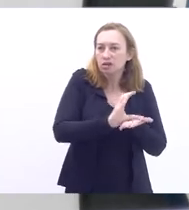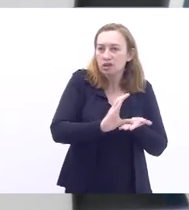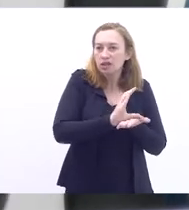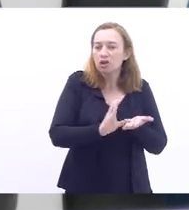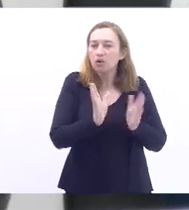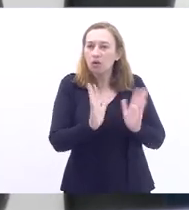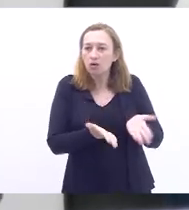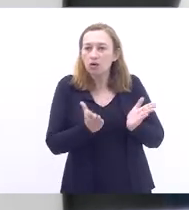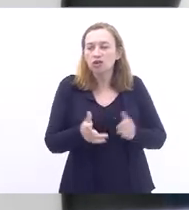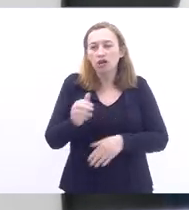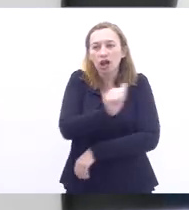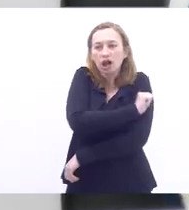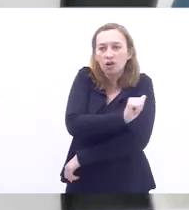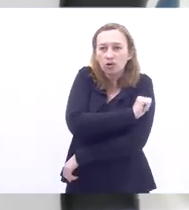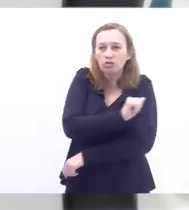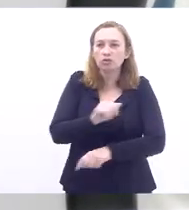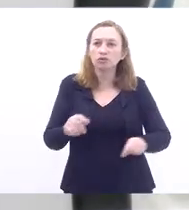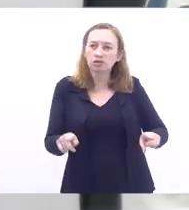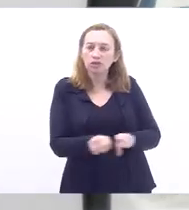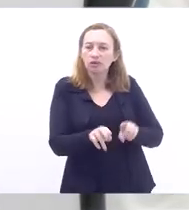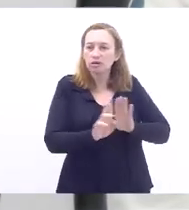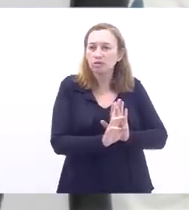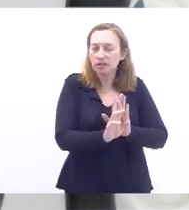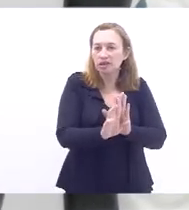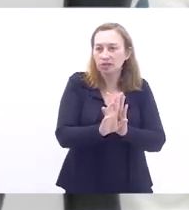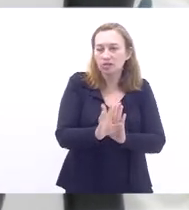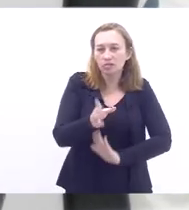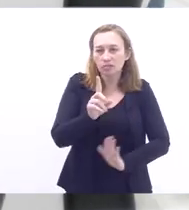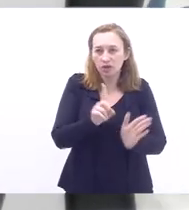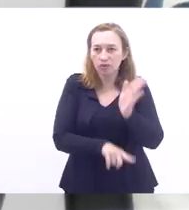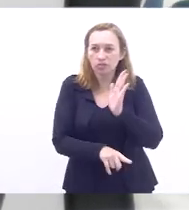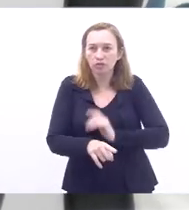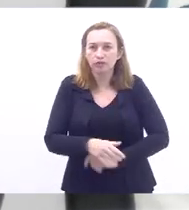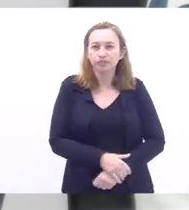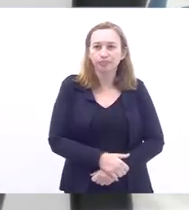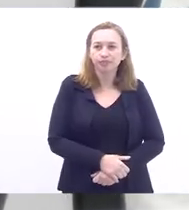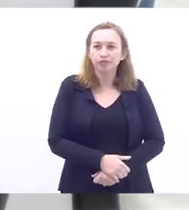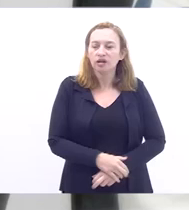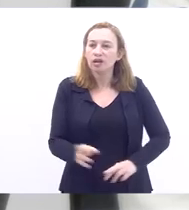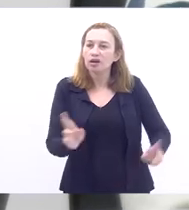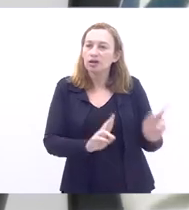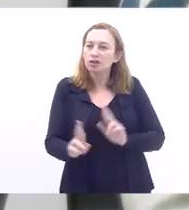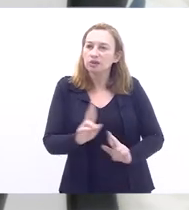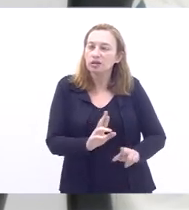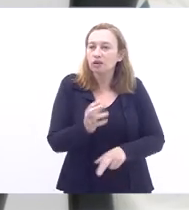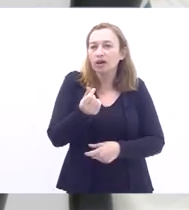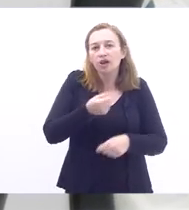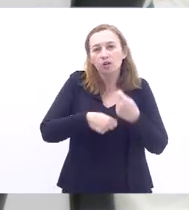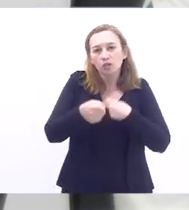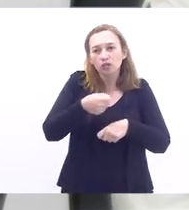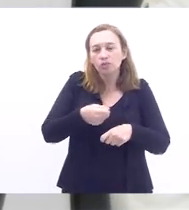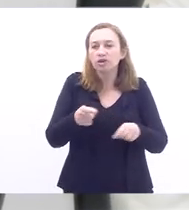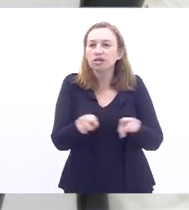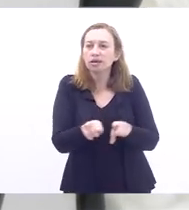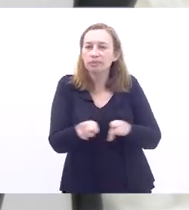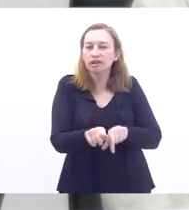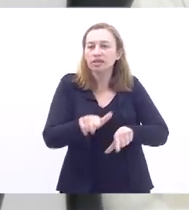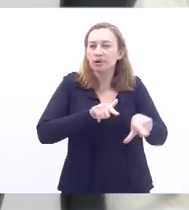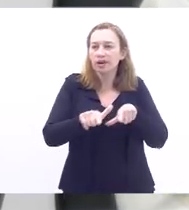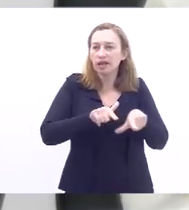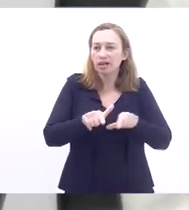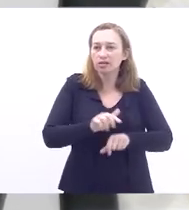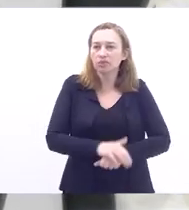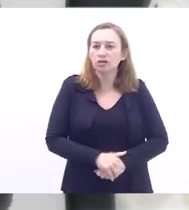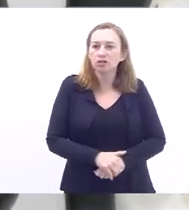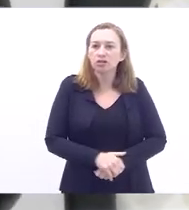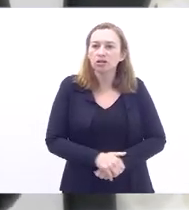hoje tanto estudante enquanto temos que eu tenho uma representação inferior a isso em relação a parte Econômica também temos trabalhado